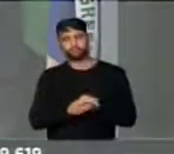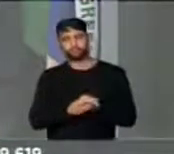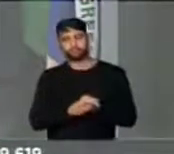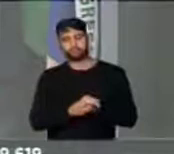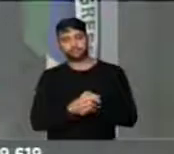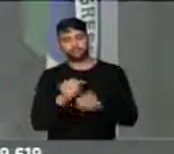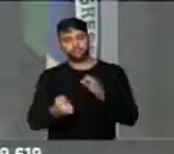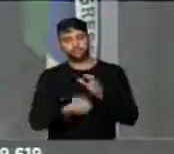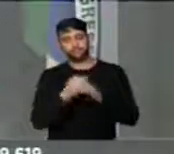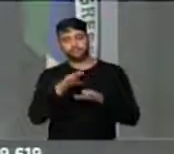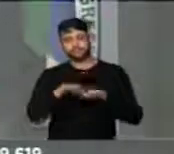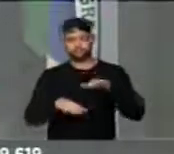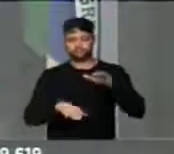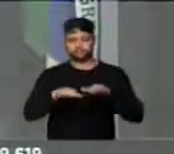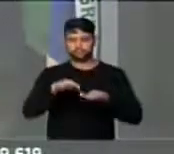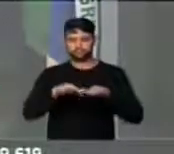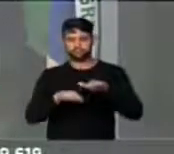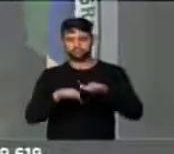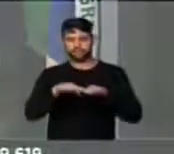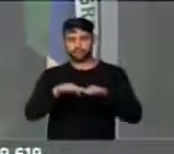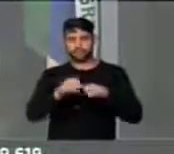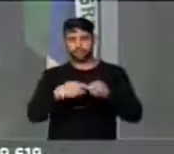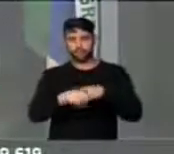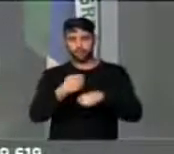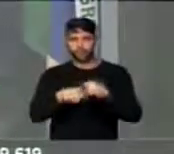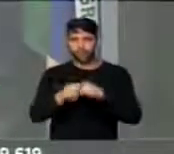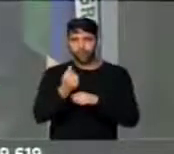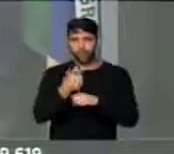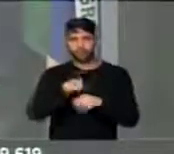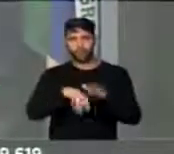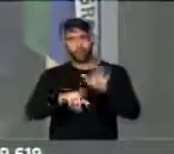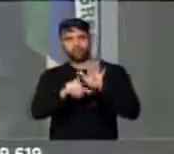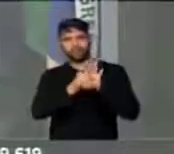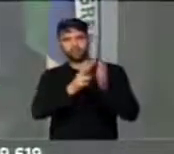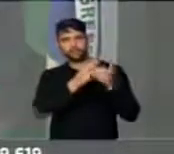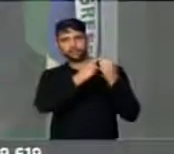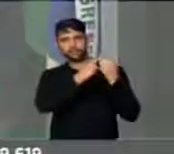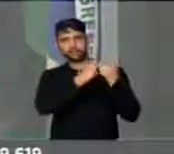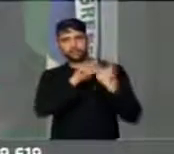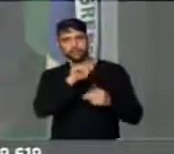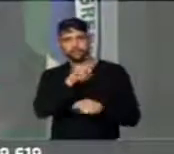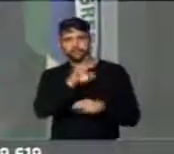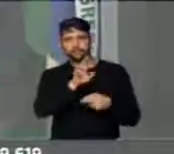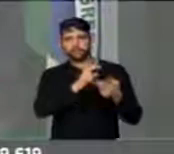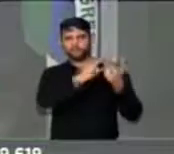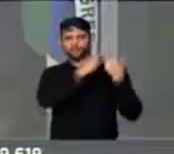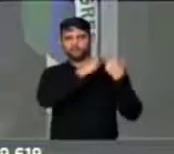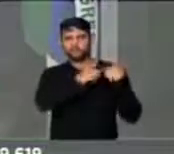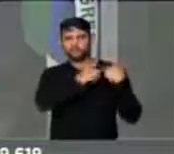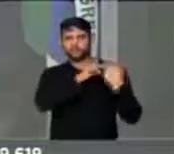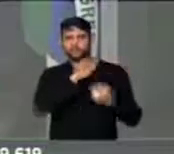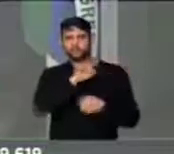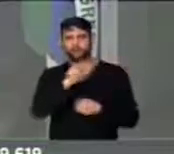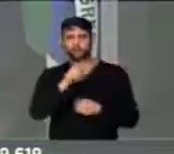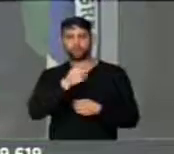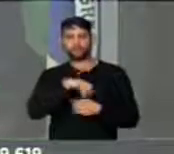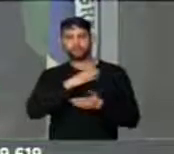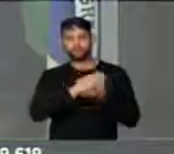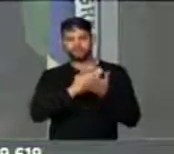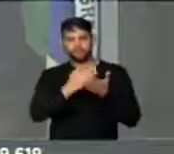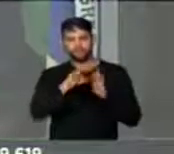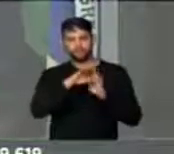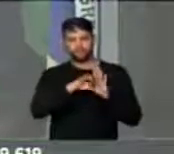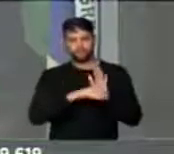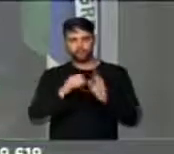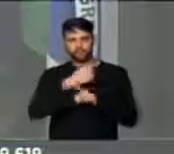criando-se a estabilização econômica, a lei de responsabilidade fiscal e dando-se início a